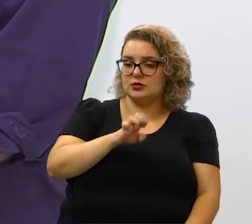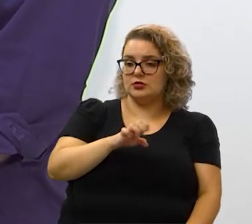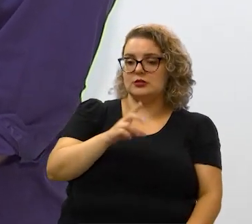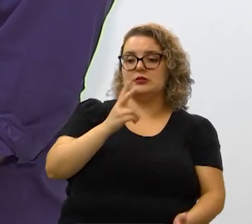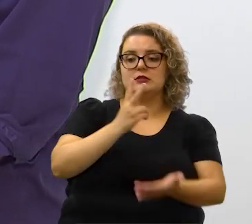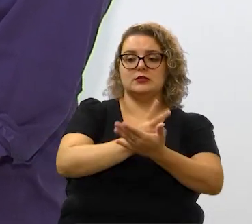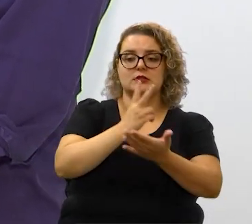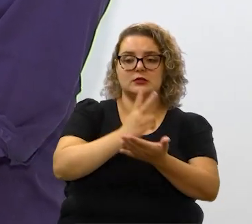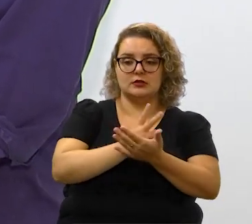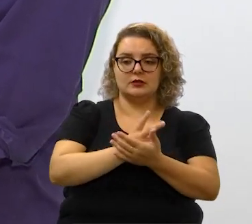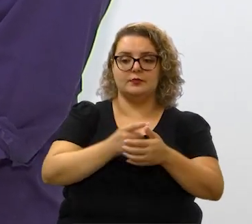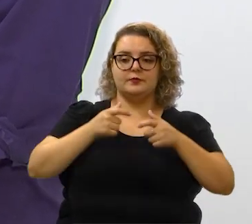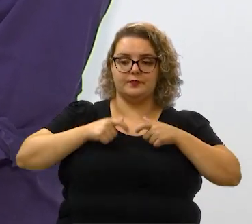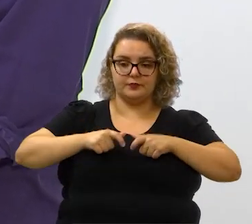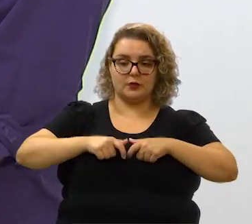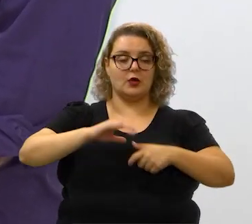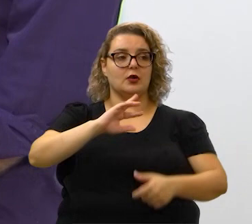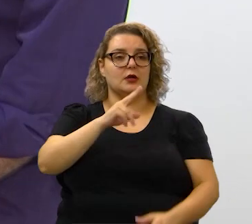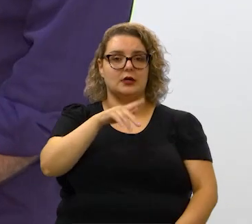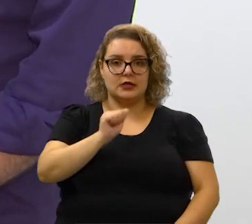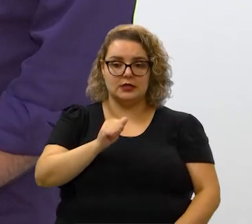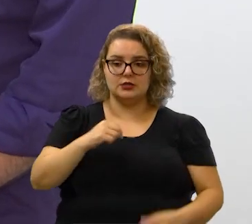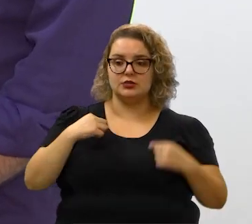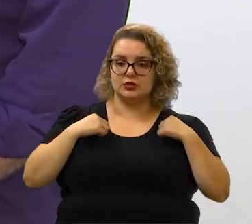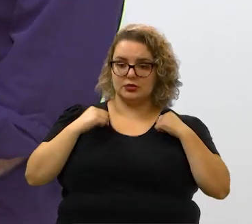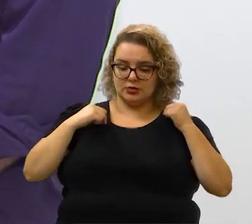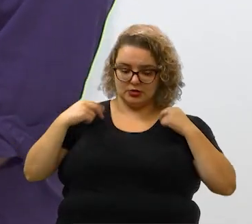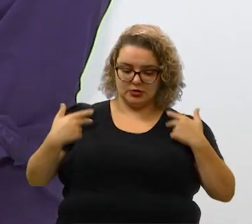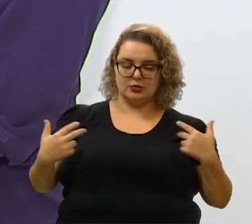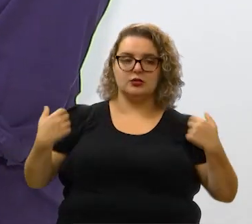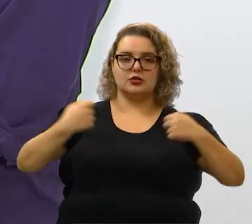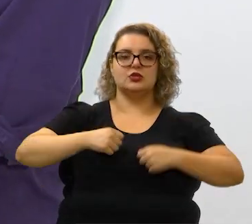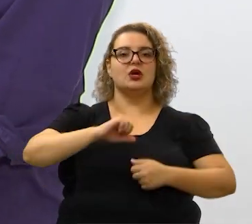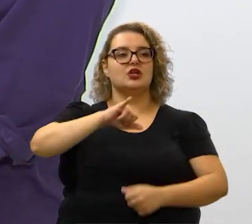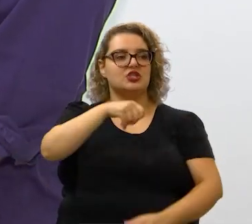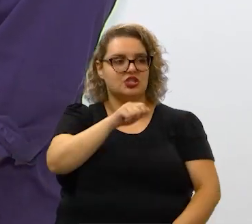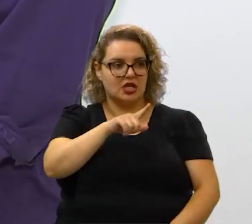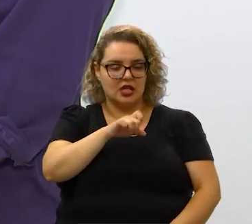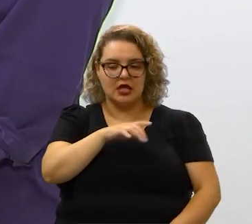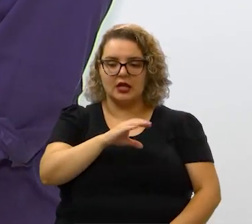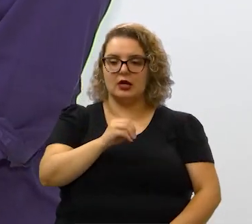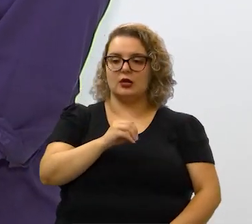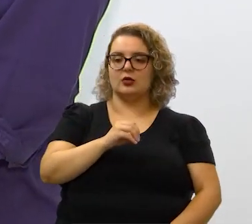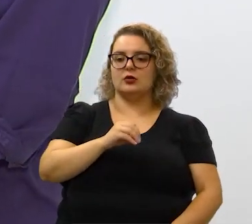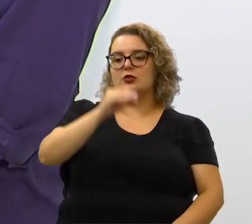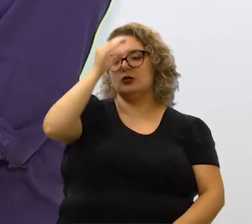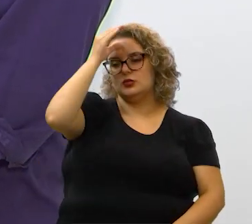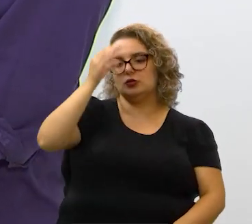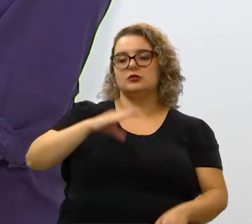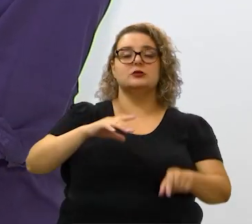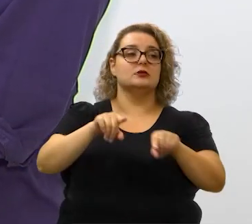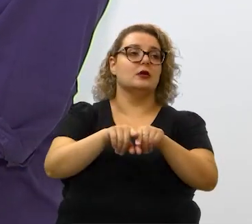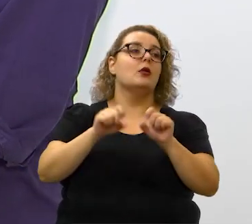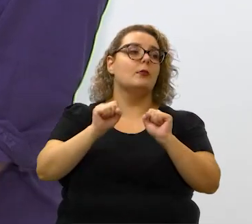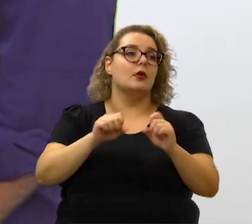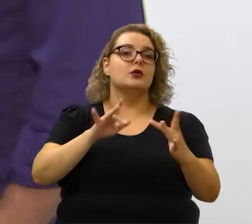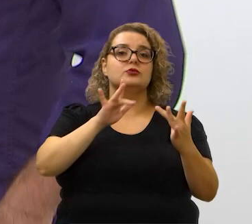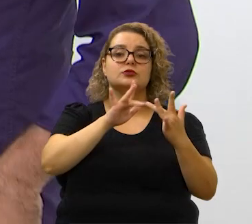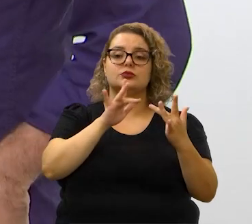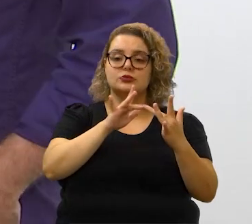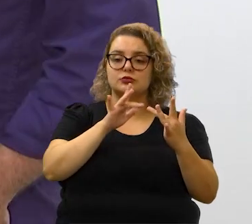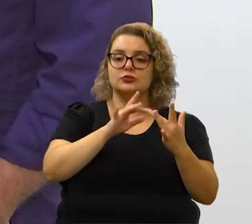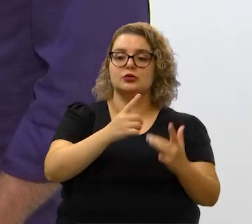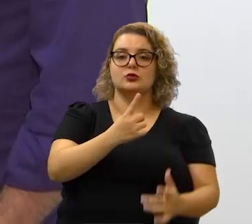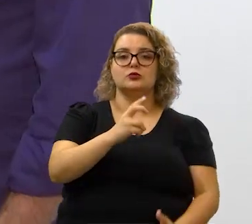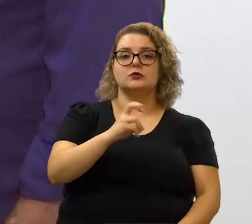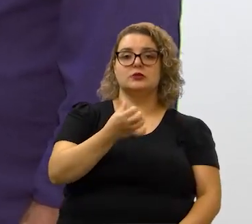saúde, ele sempre vai estar munido com o crachá, de uniforme, de jaleco. E os munícipes também podem entrar em